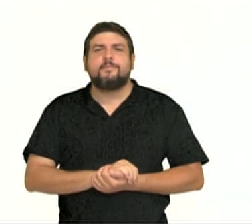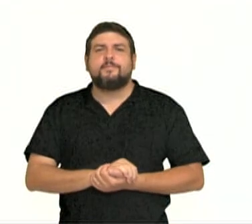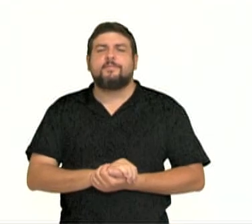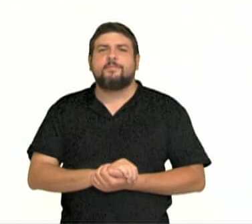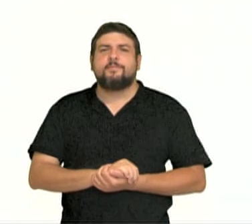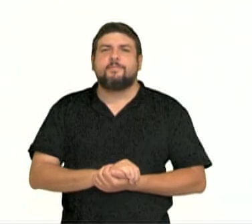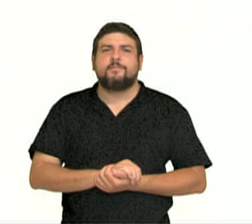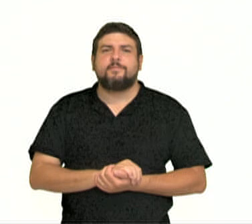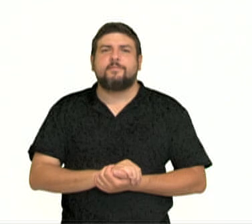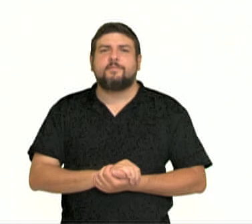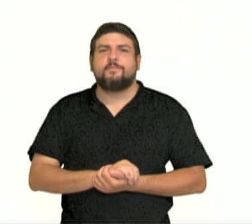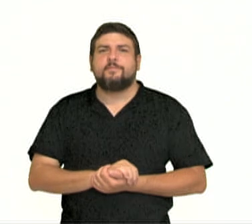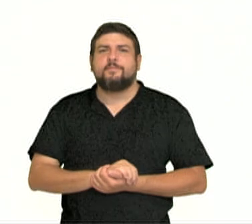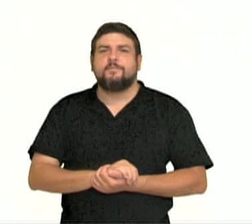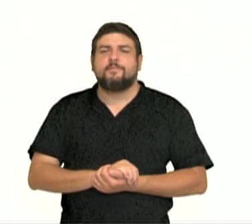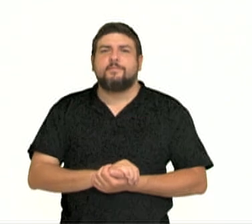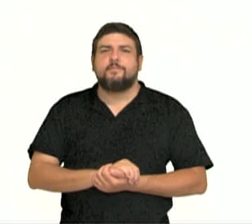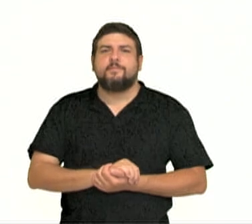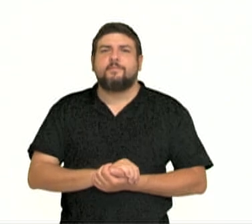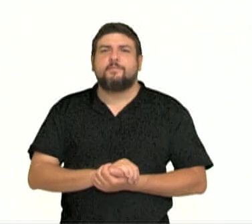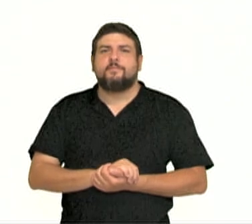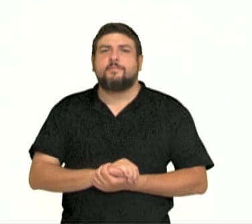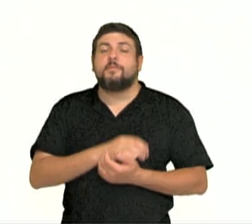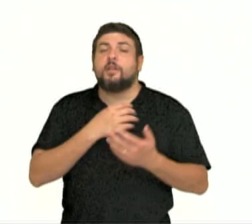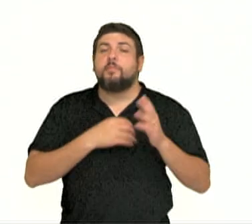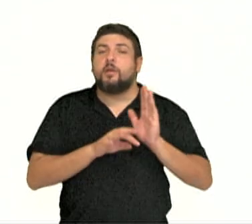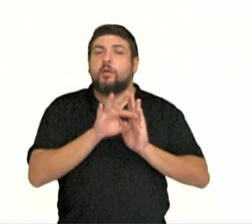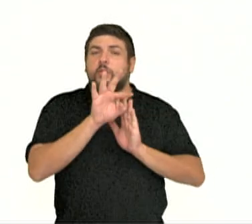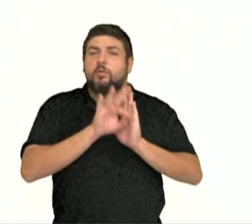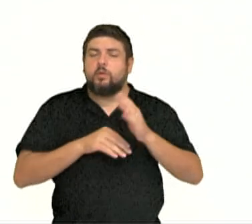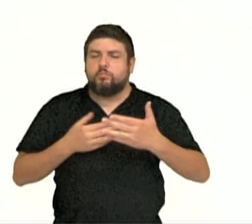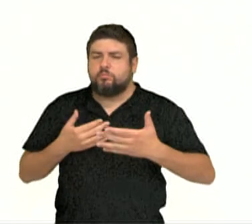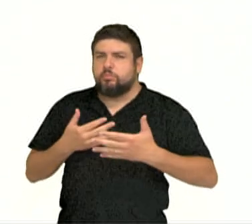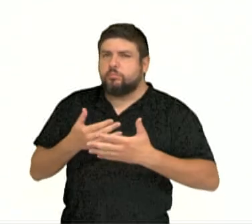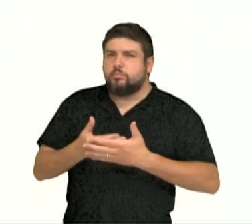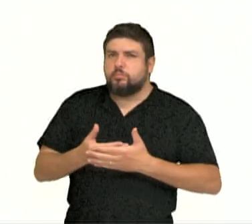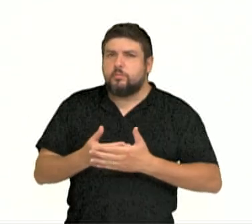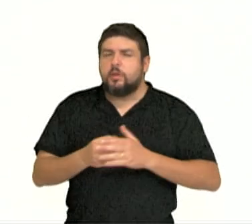Segundo o texto que vimos agora, o conceito de beleza